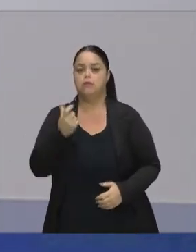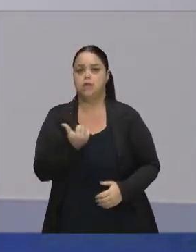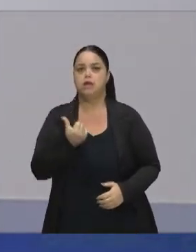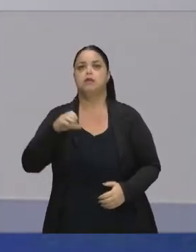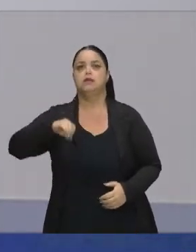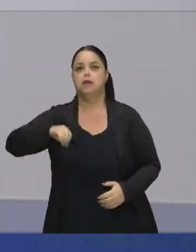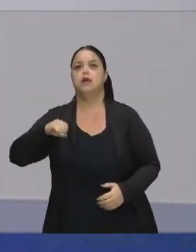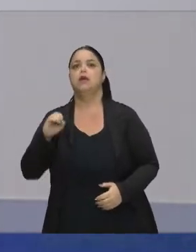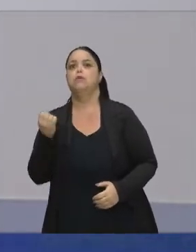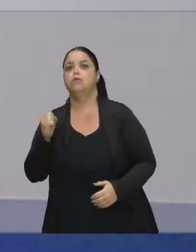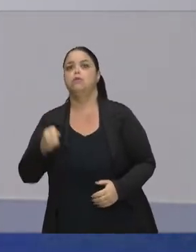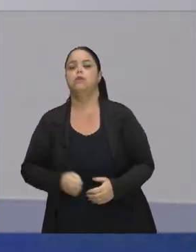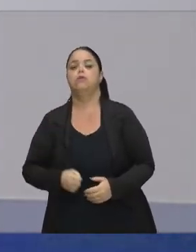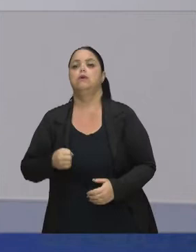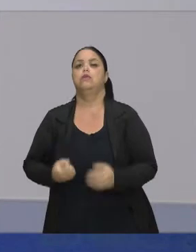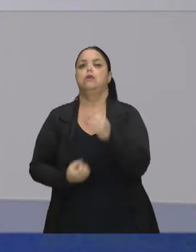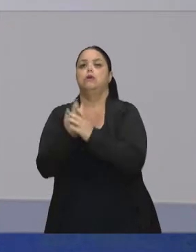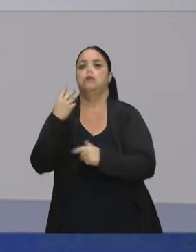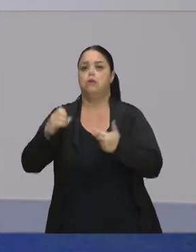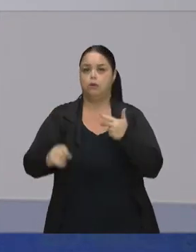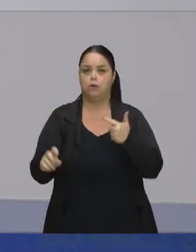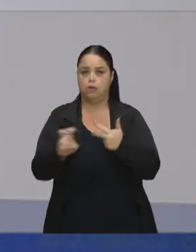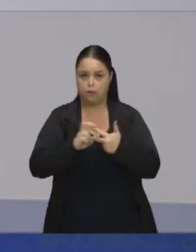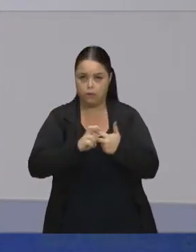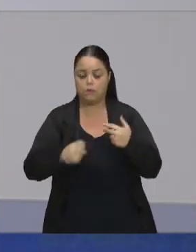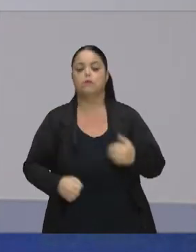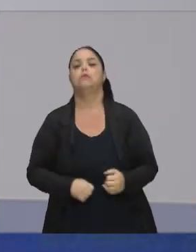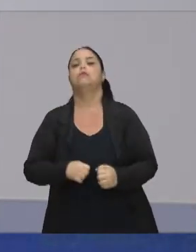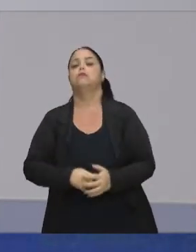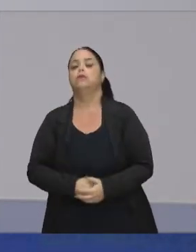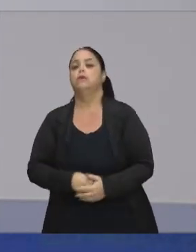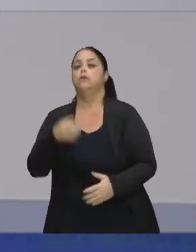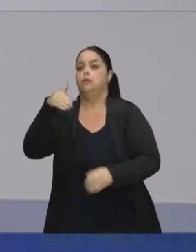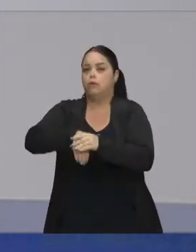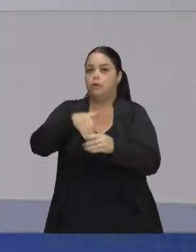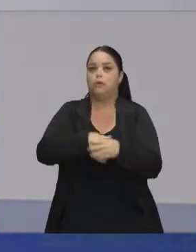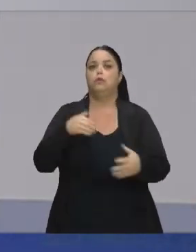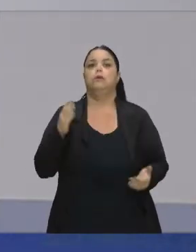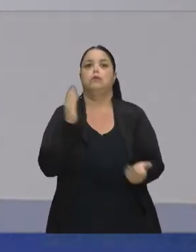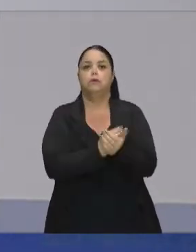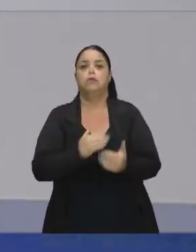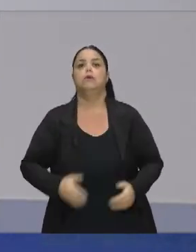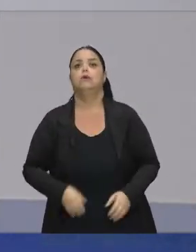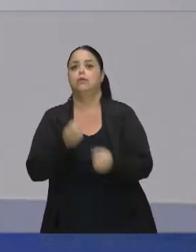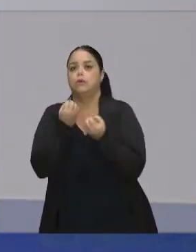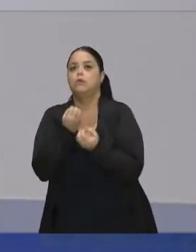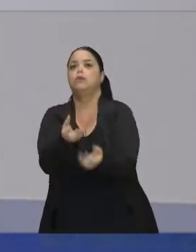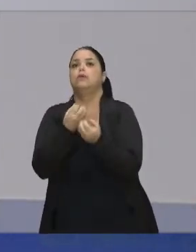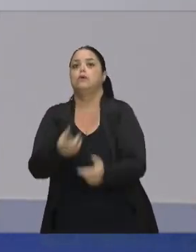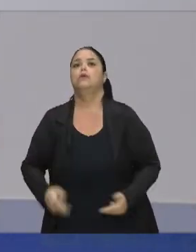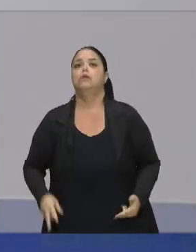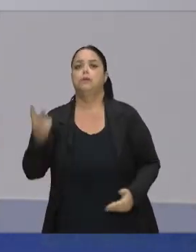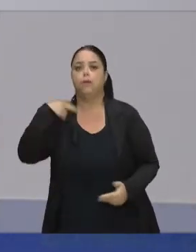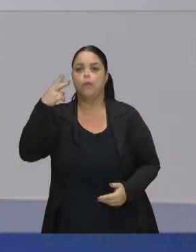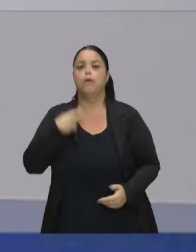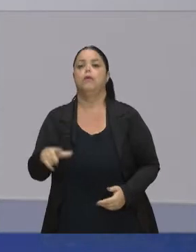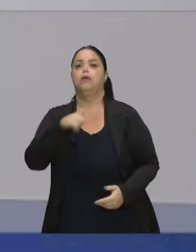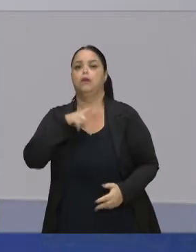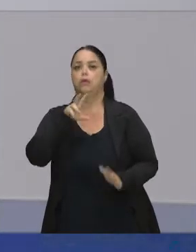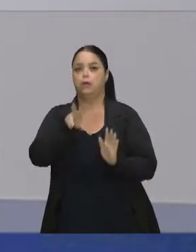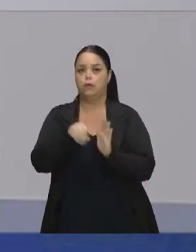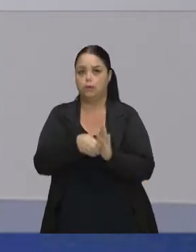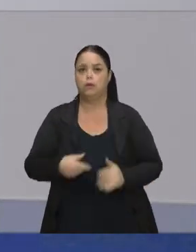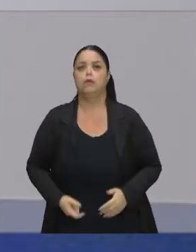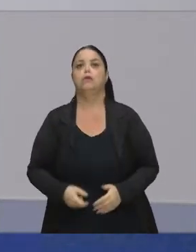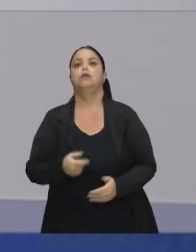608/2021. Autoria do Poder Executivo. Em votação, o processo. Informa aos senhores vereadores que o processo possui uma emenda.